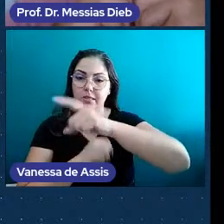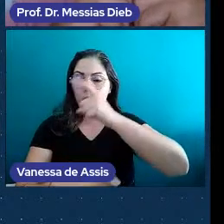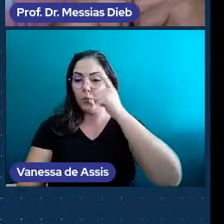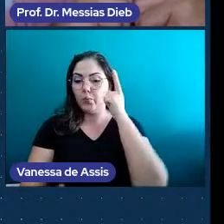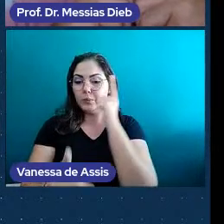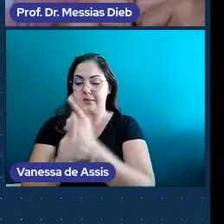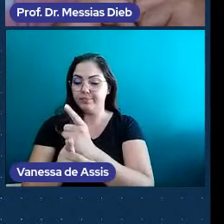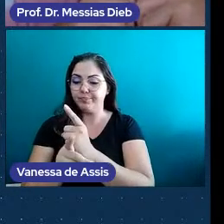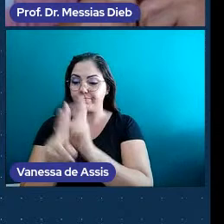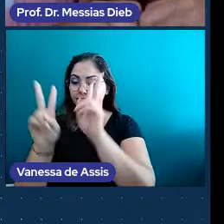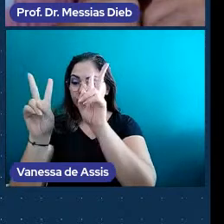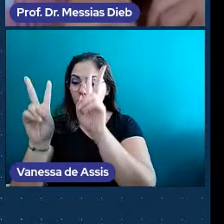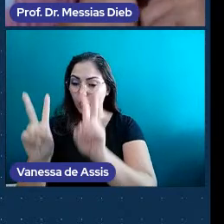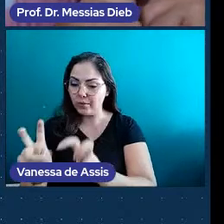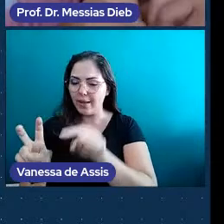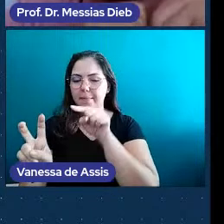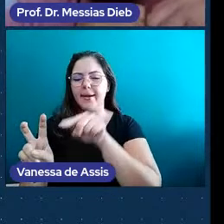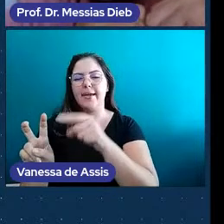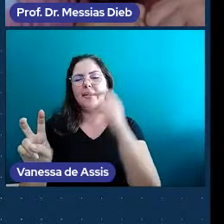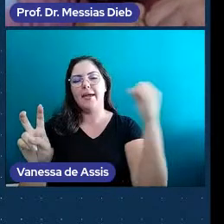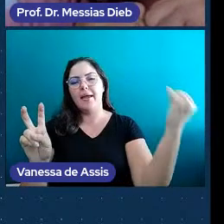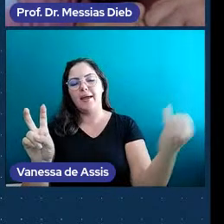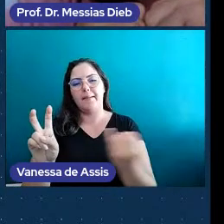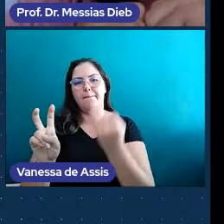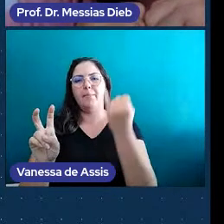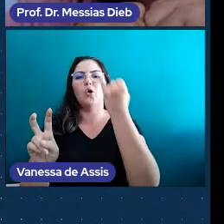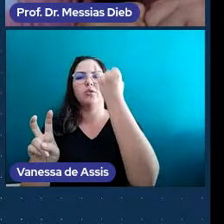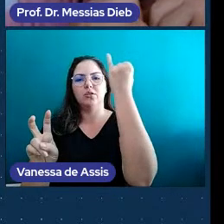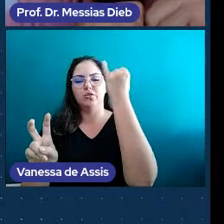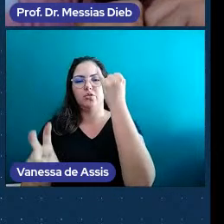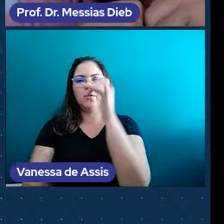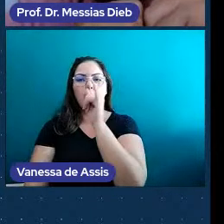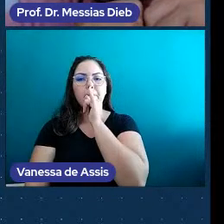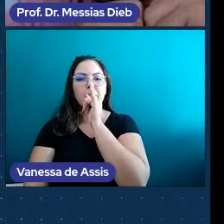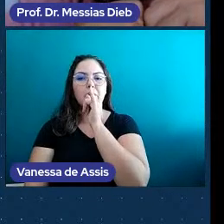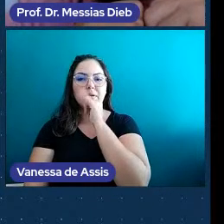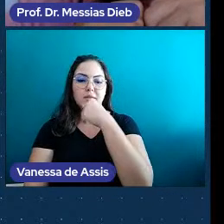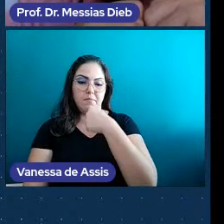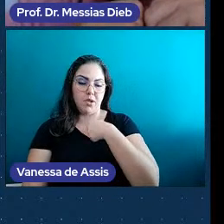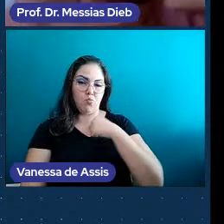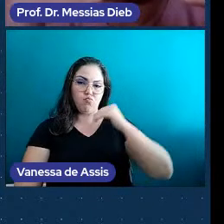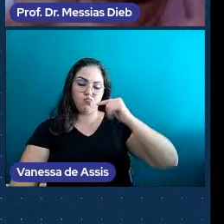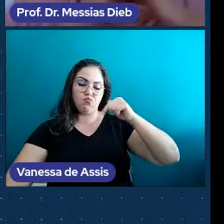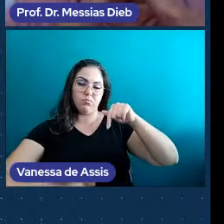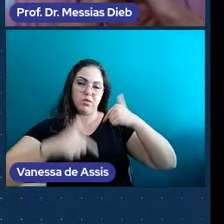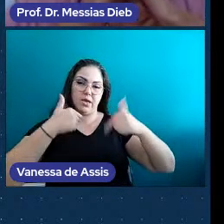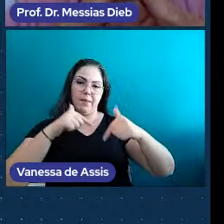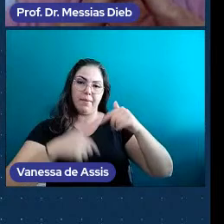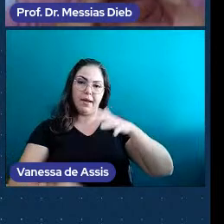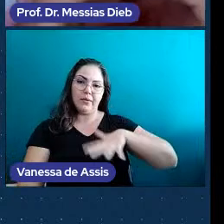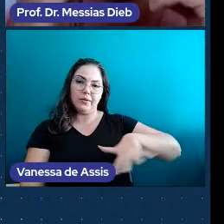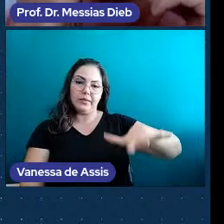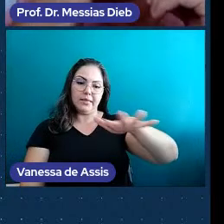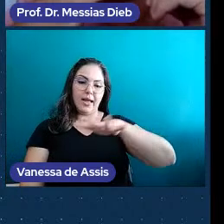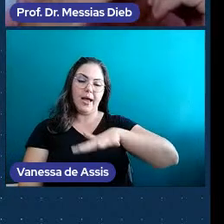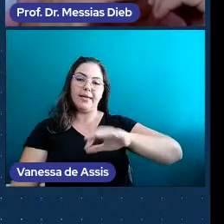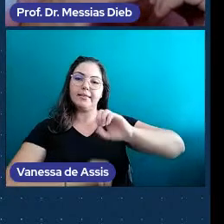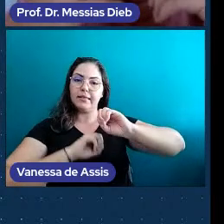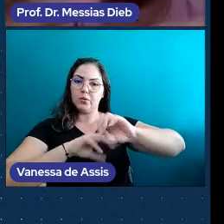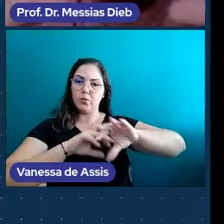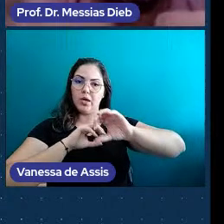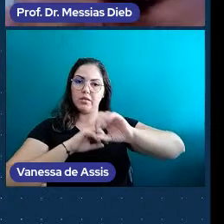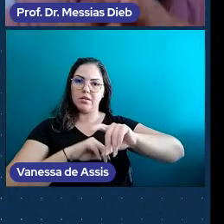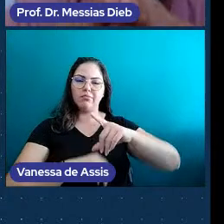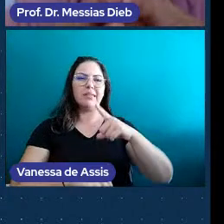exemplo, eu atuo na área da educação. Então, existe muita gente falando sobre